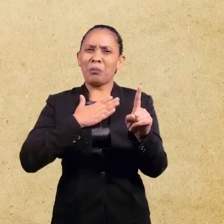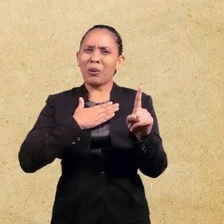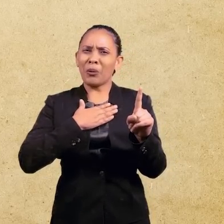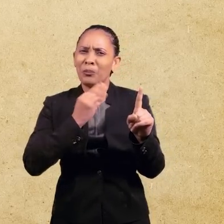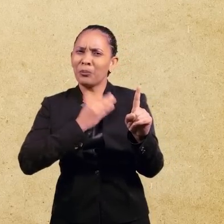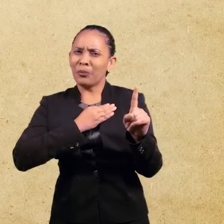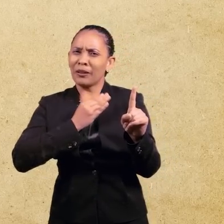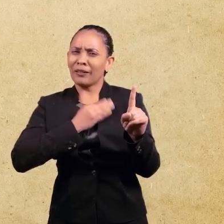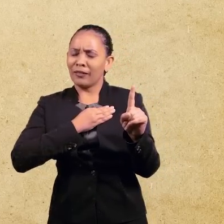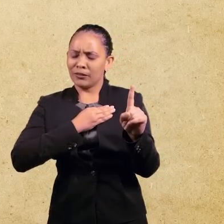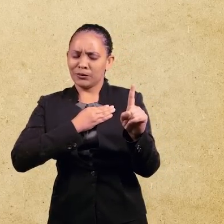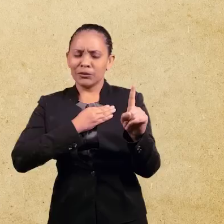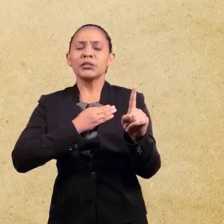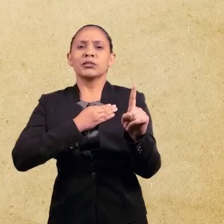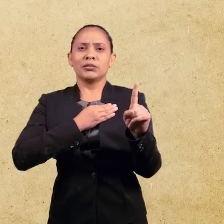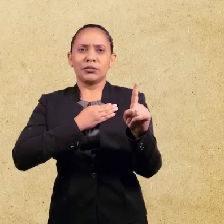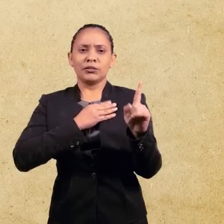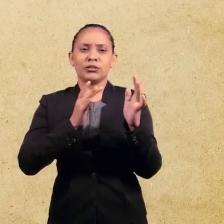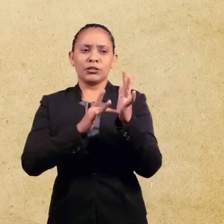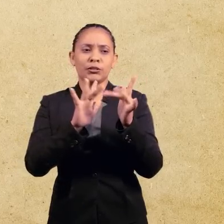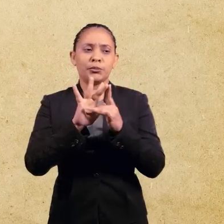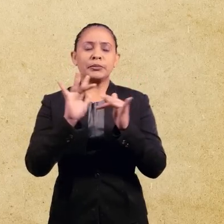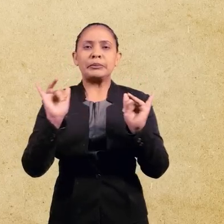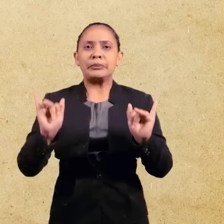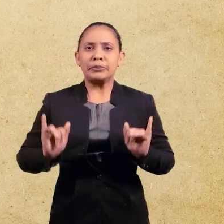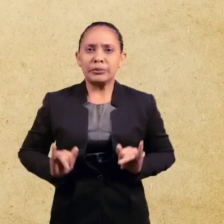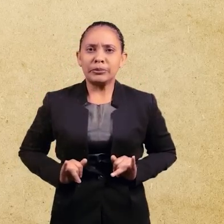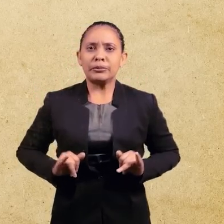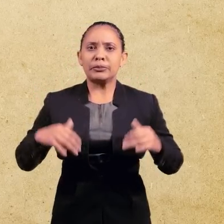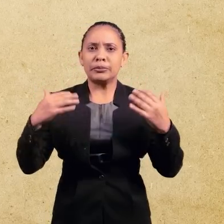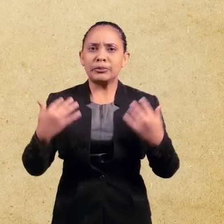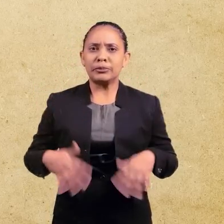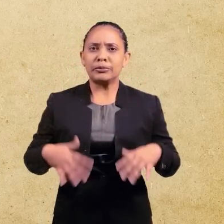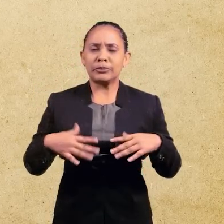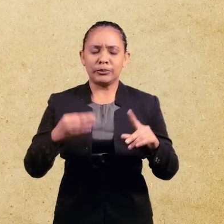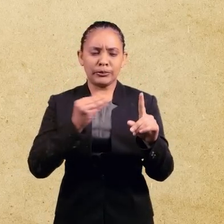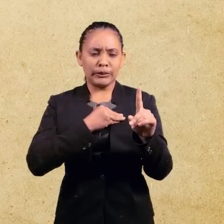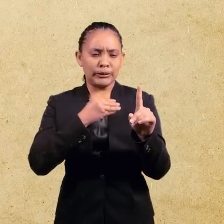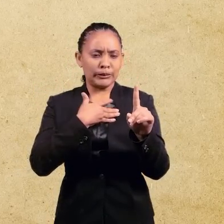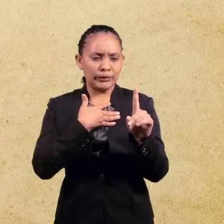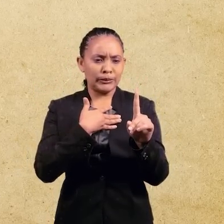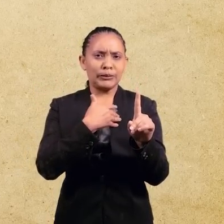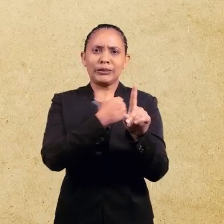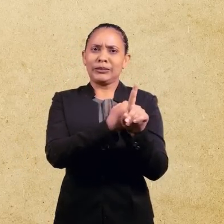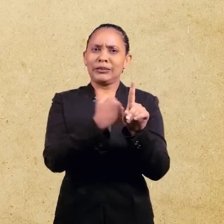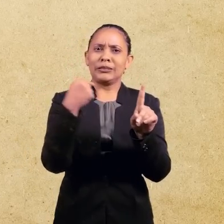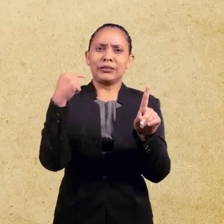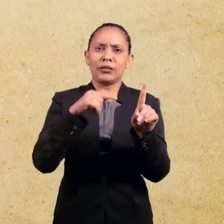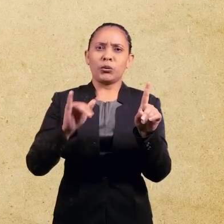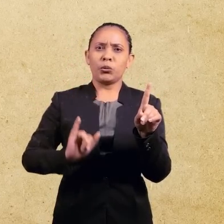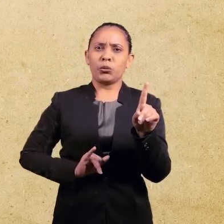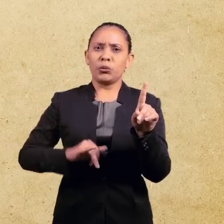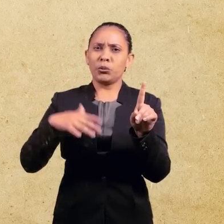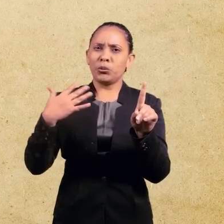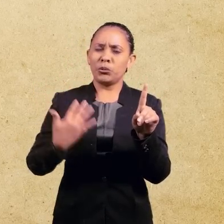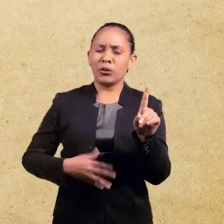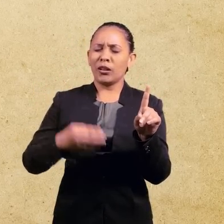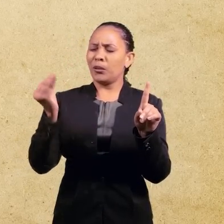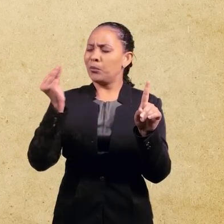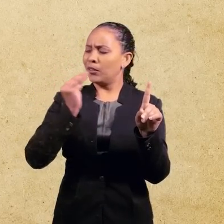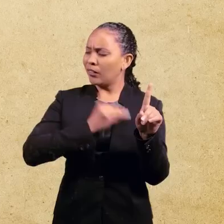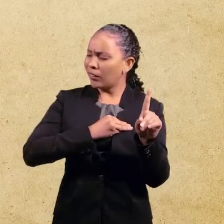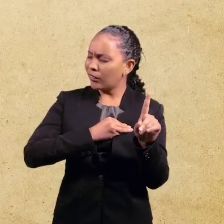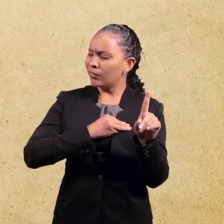transgressão, por causa do meu pecado, por causa das nossas iniquidades. O que é iniquidade? É o pecado